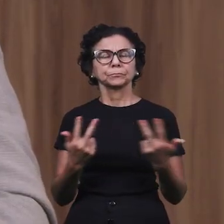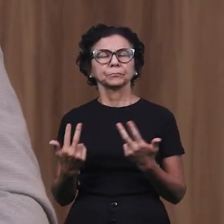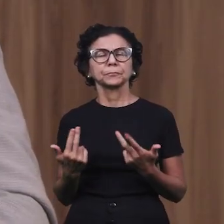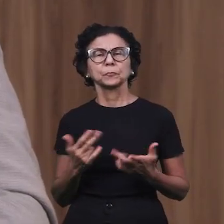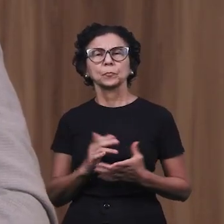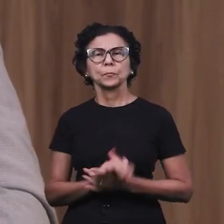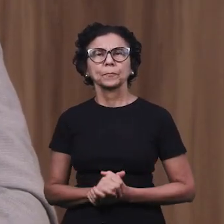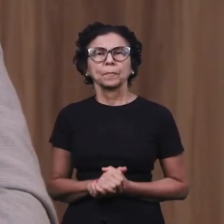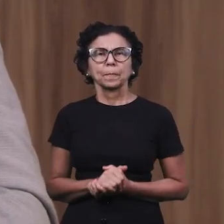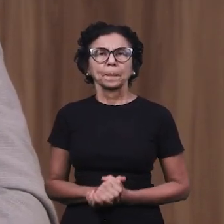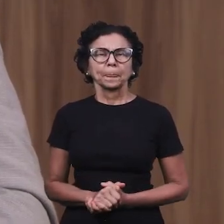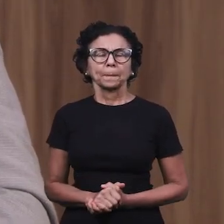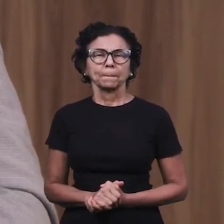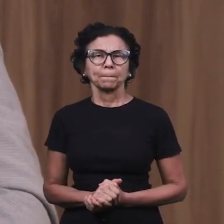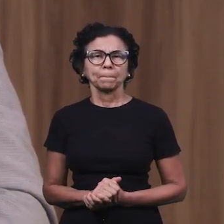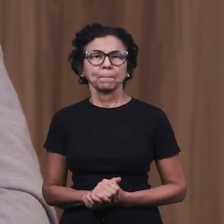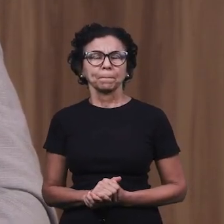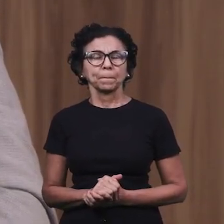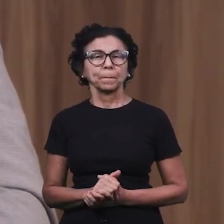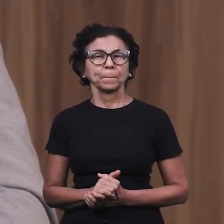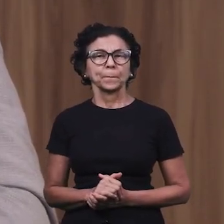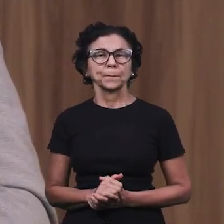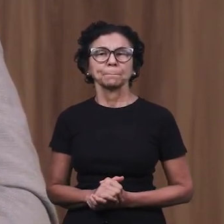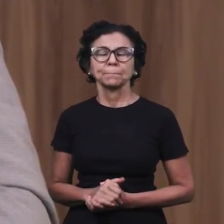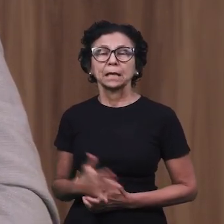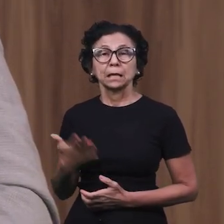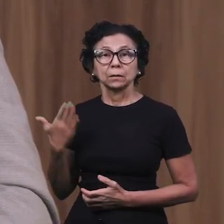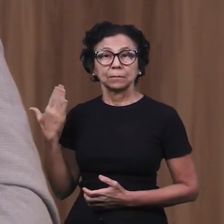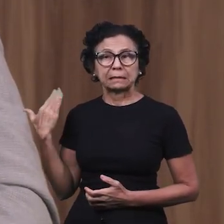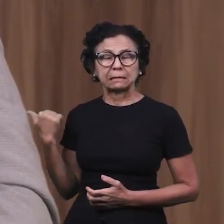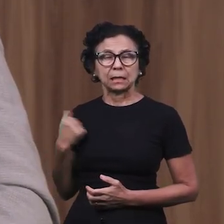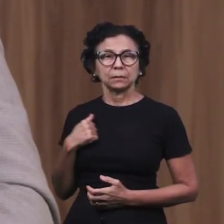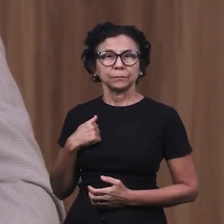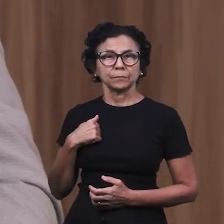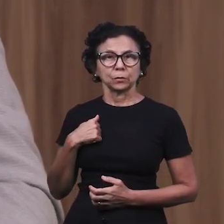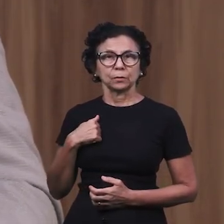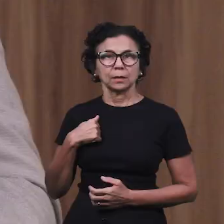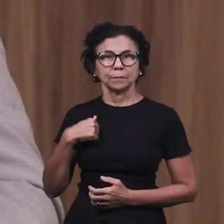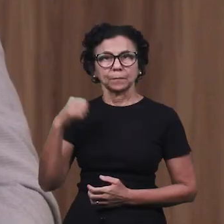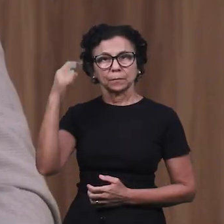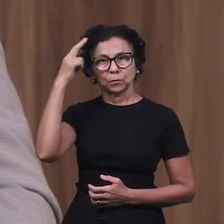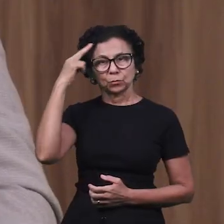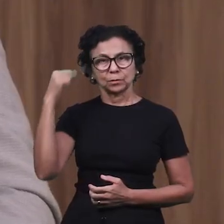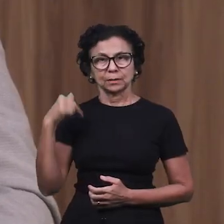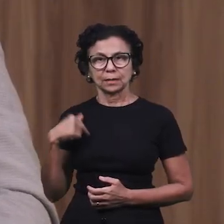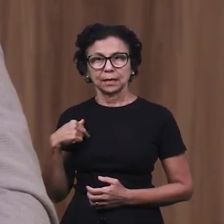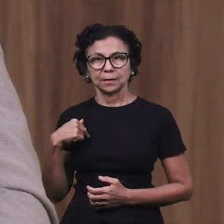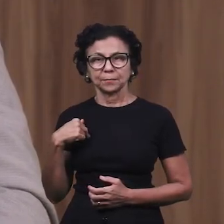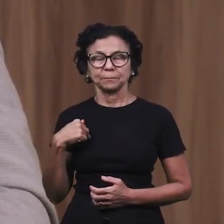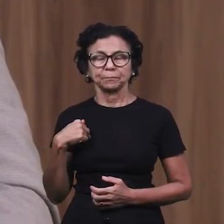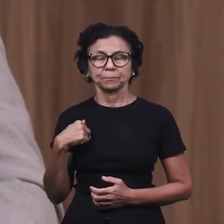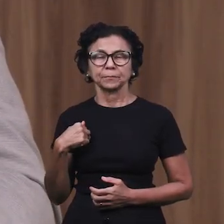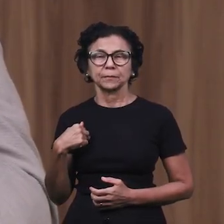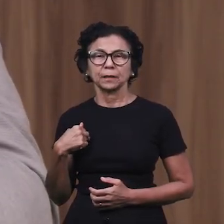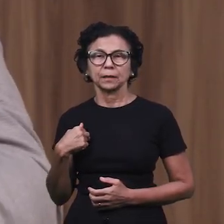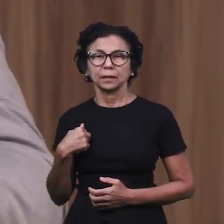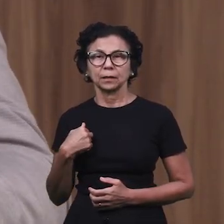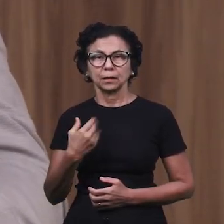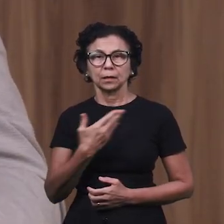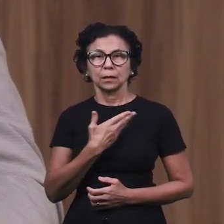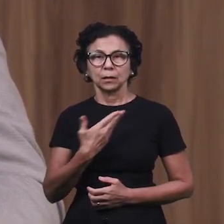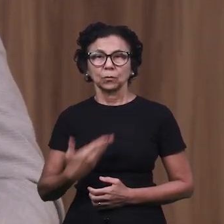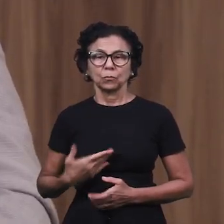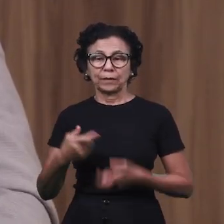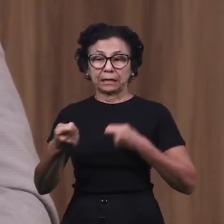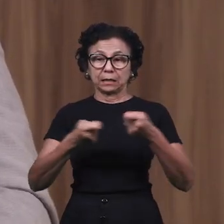ao Egito em busca de alimento. Nós vivemos um momento em que o mundo busca uma palavra, busca compreender